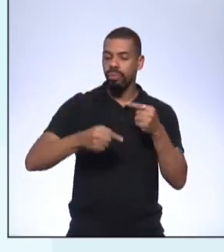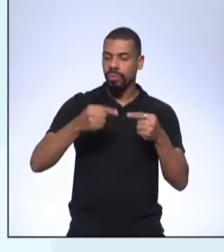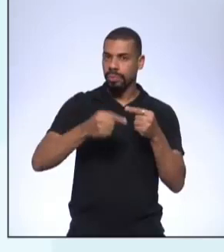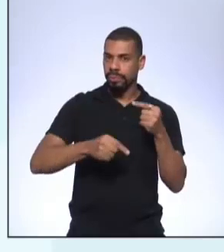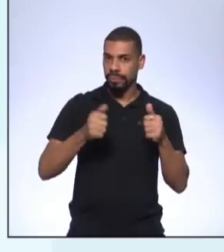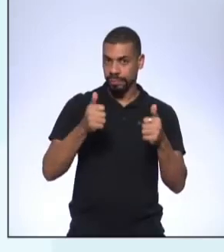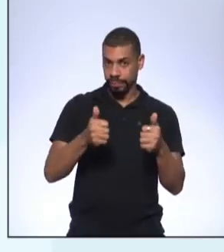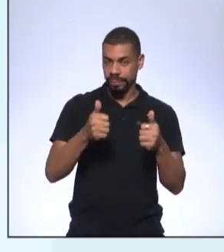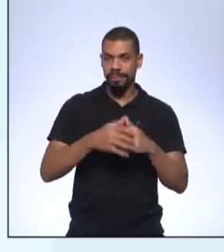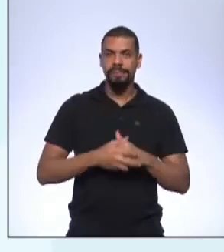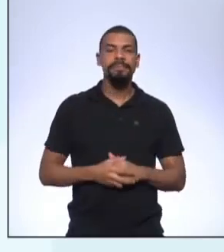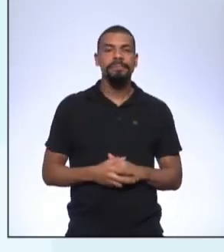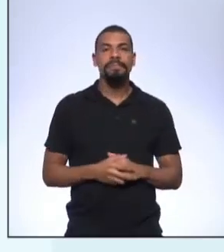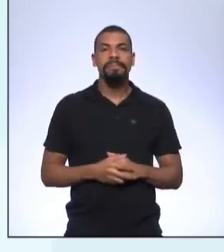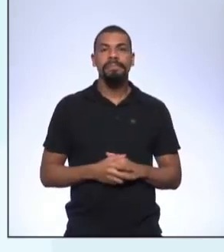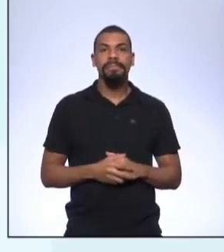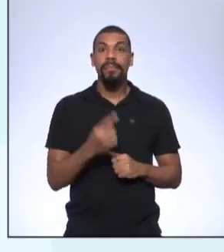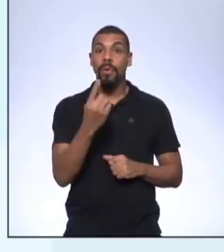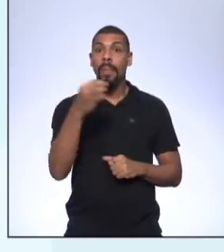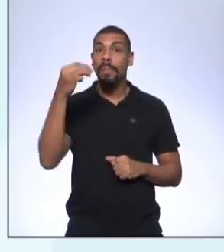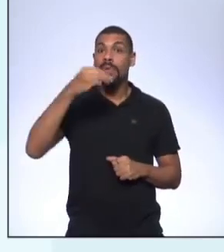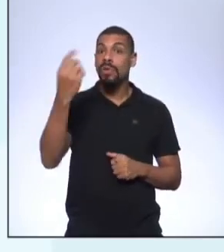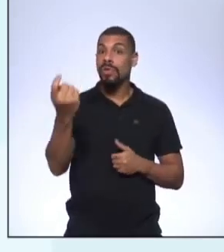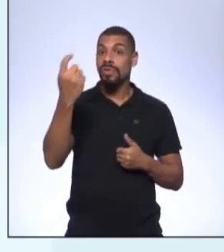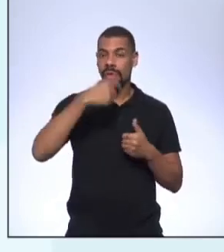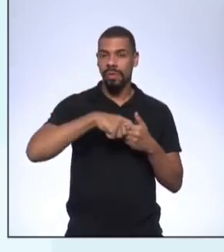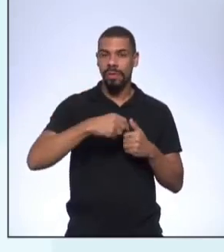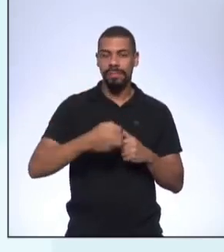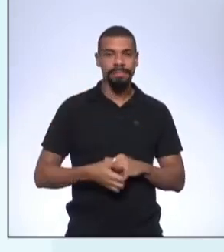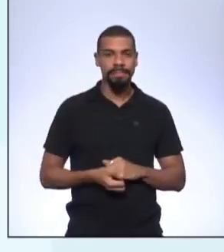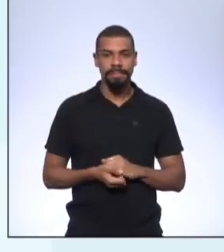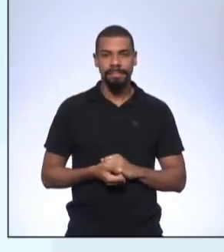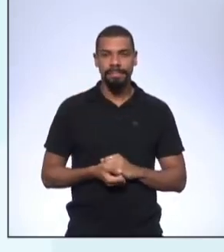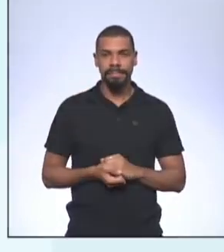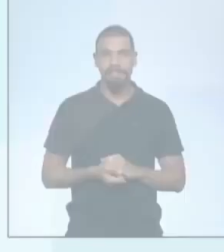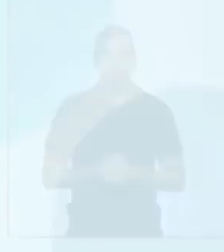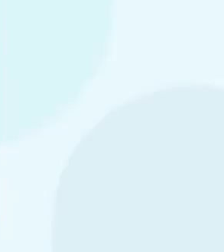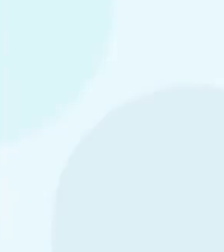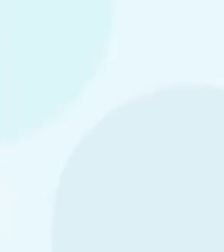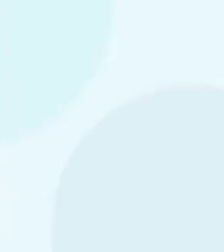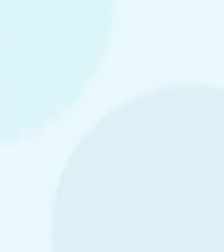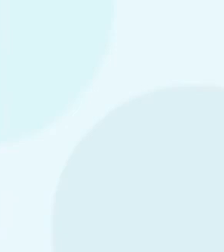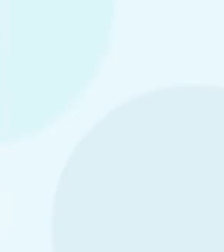você escolheu, tá bom? Daqui 1 minuto a gente volta.